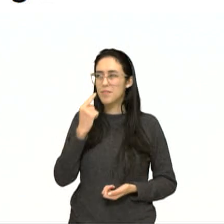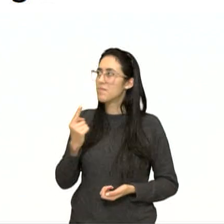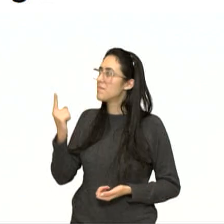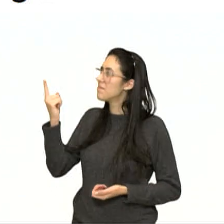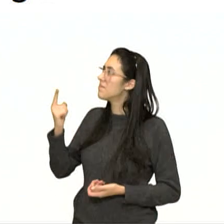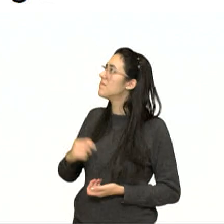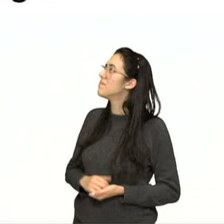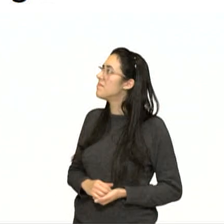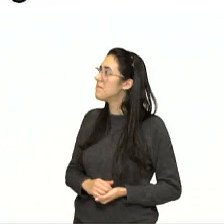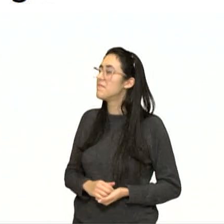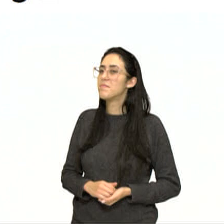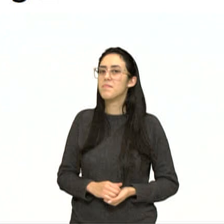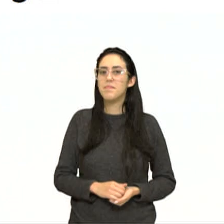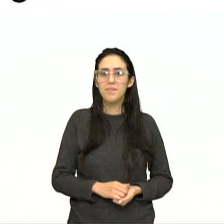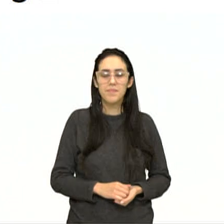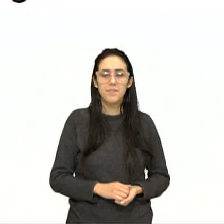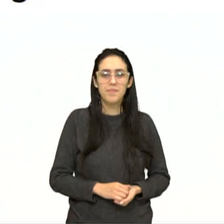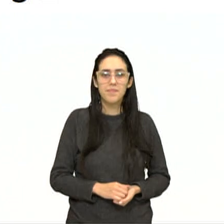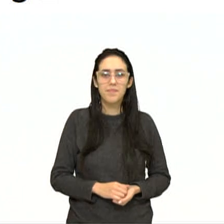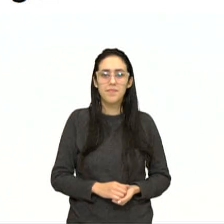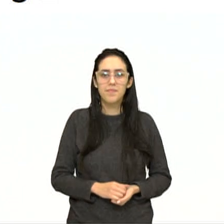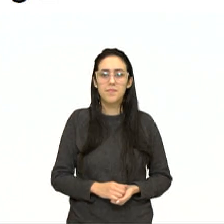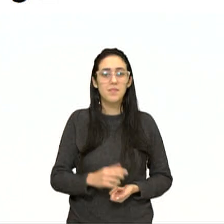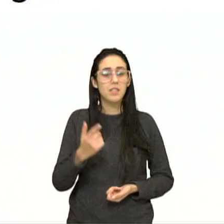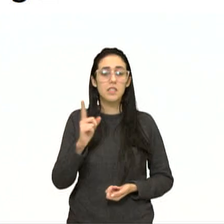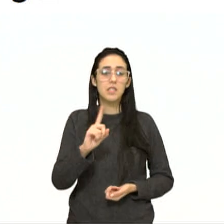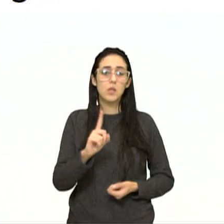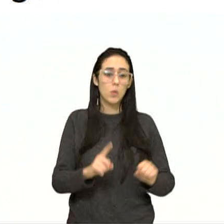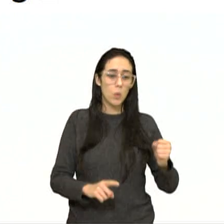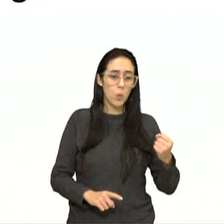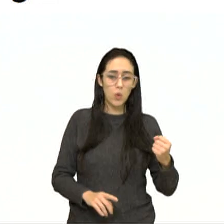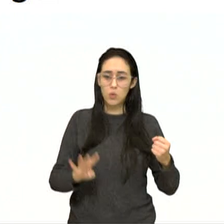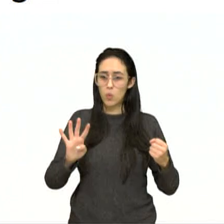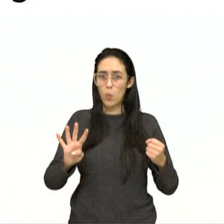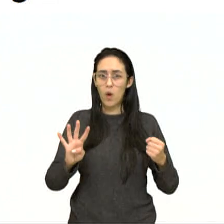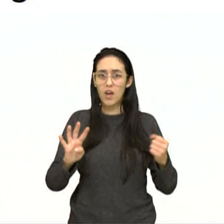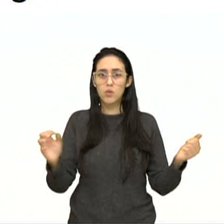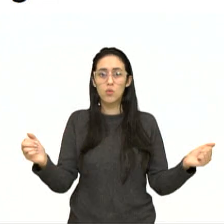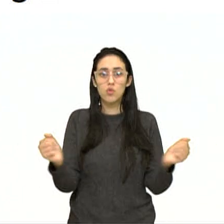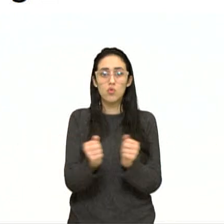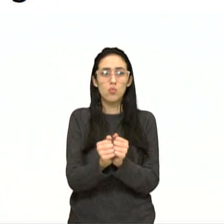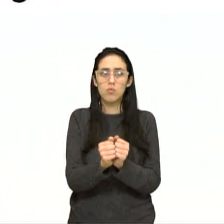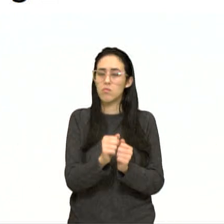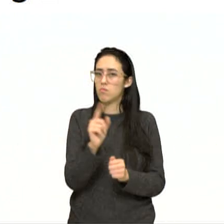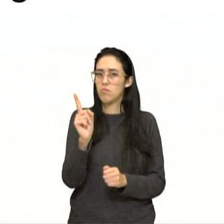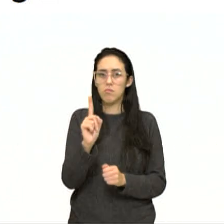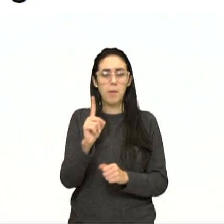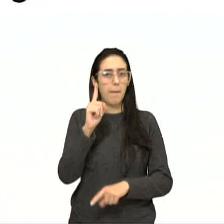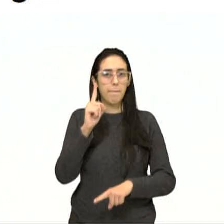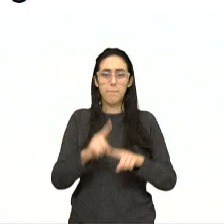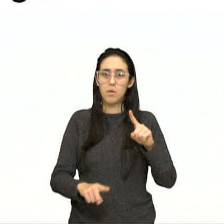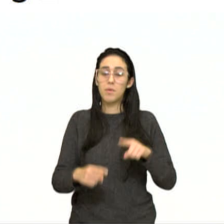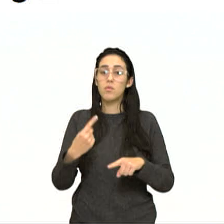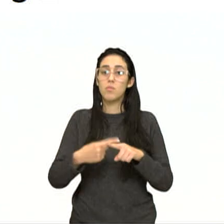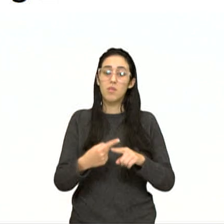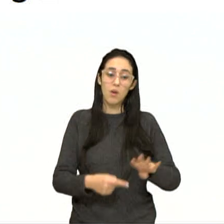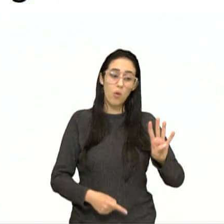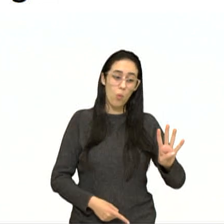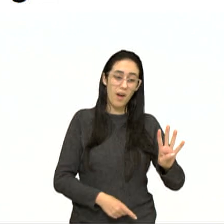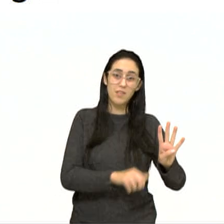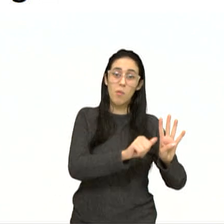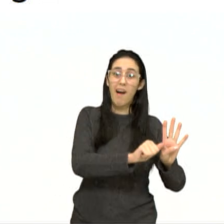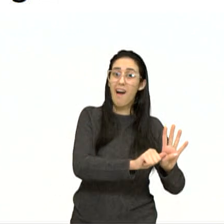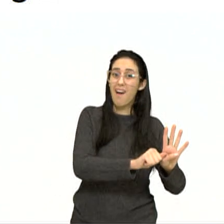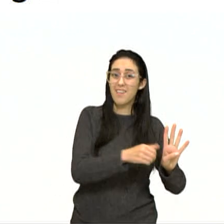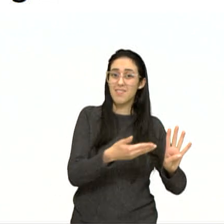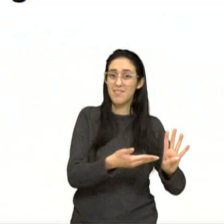3, 8. Não juntei o 8 com o 4, isso é proibido. Por quê? O 4 tem o A e